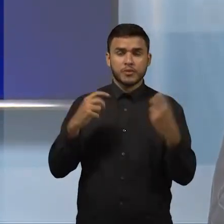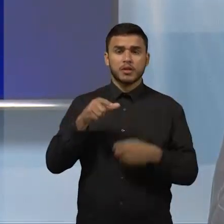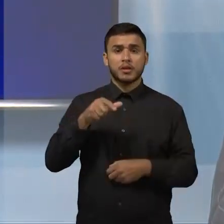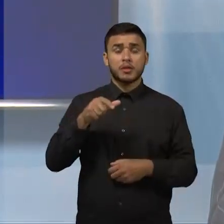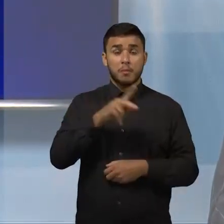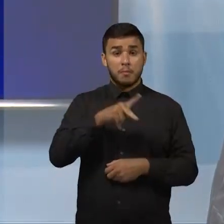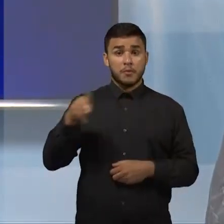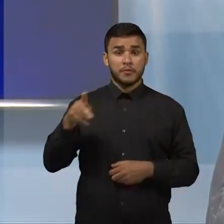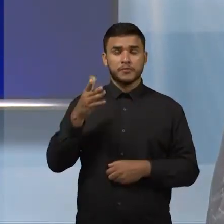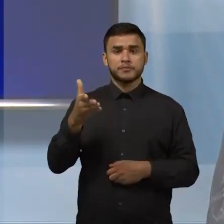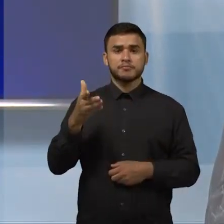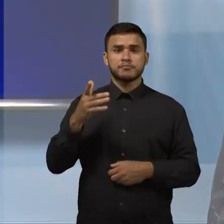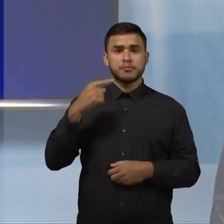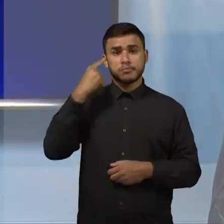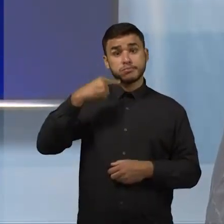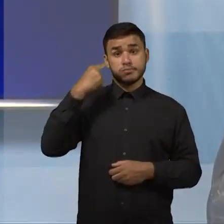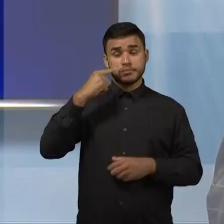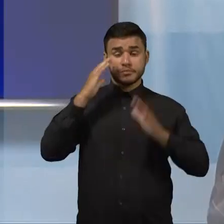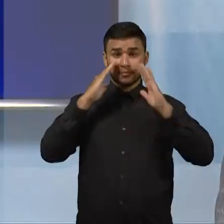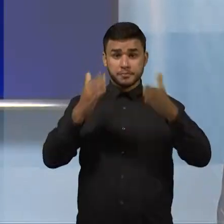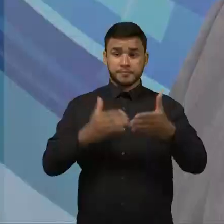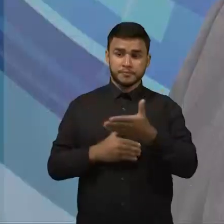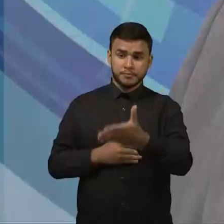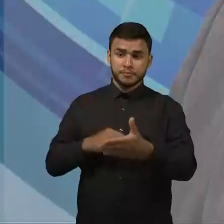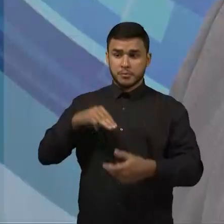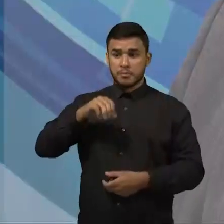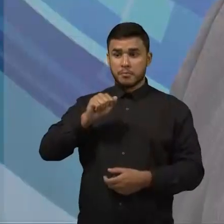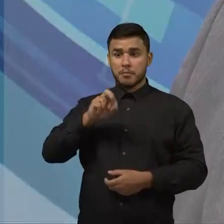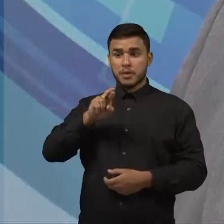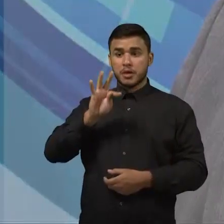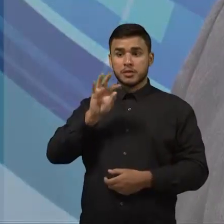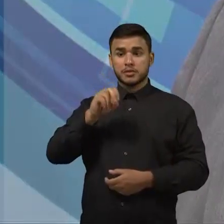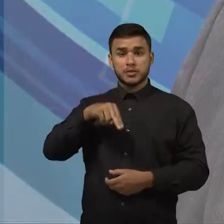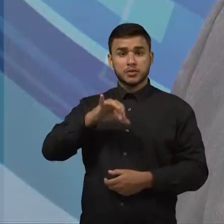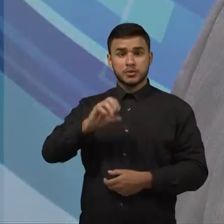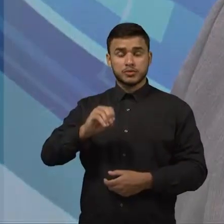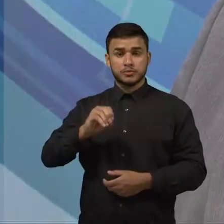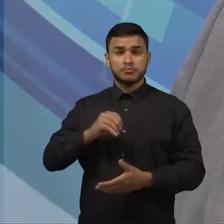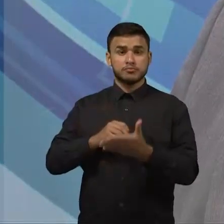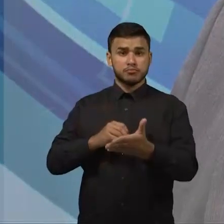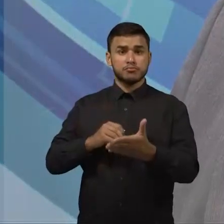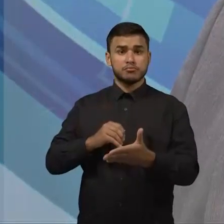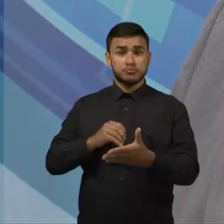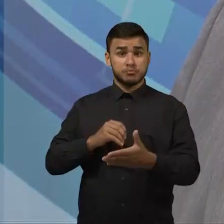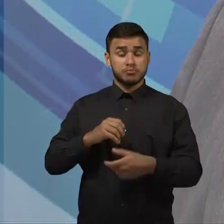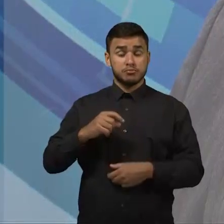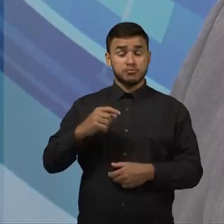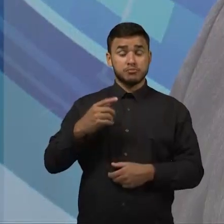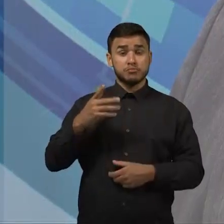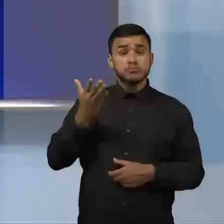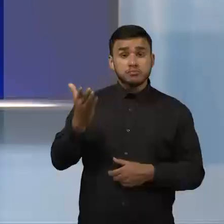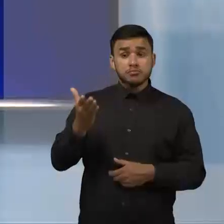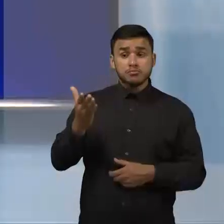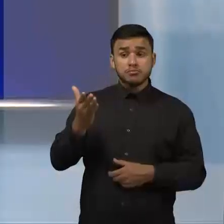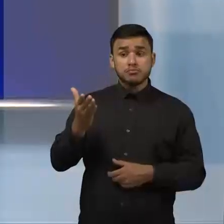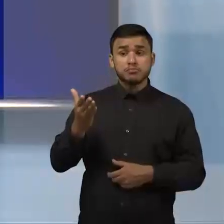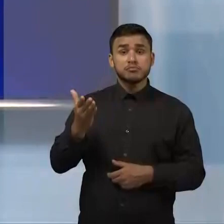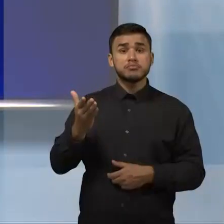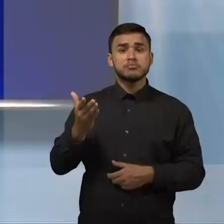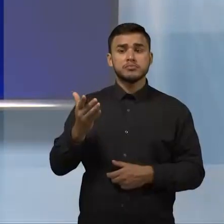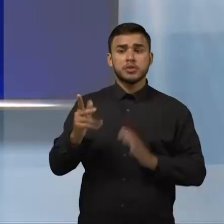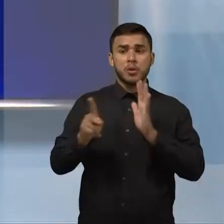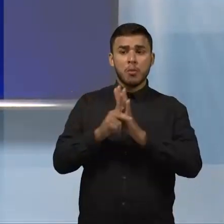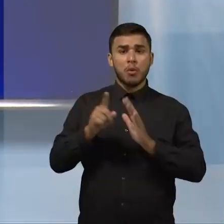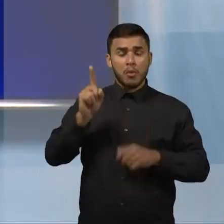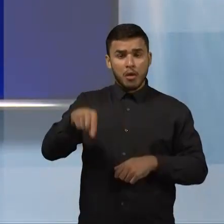ambos das áreas do direito. Professor Martônio Monte Alverne, professor de Direito Constitucional da Universidade de Fortaleza, procurador